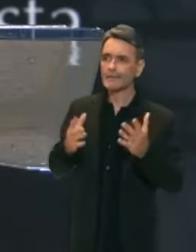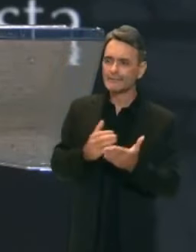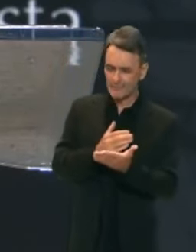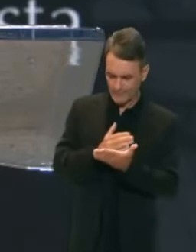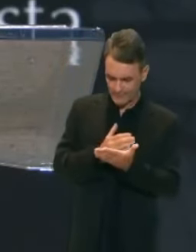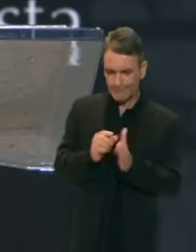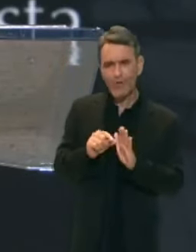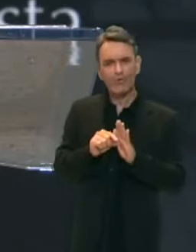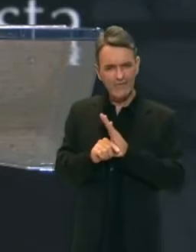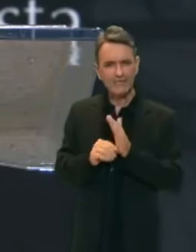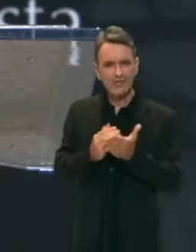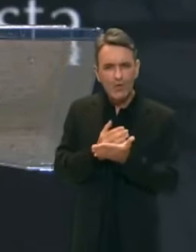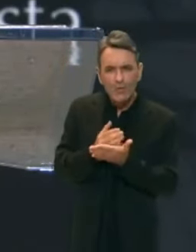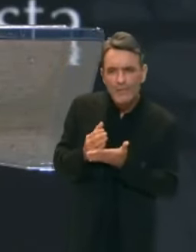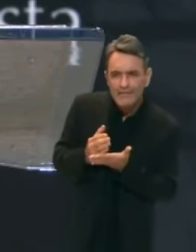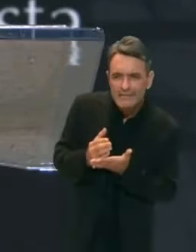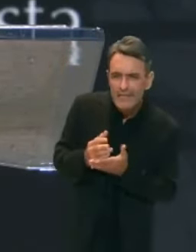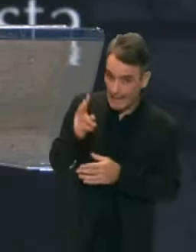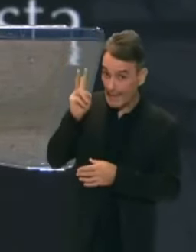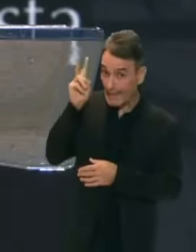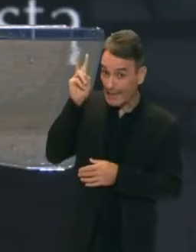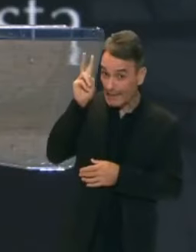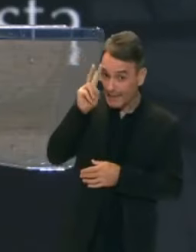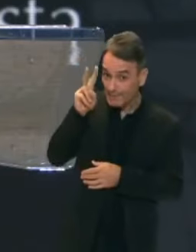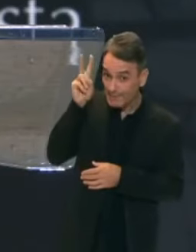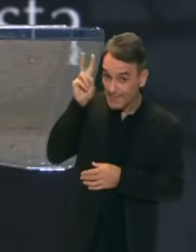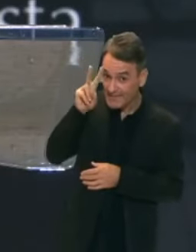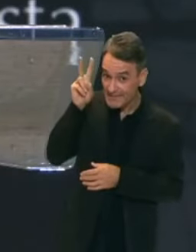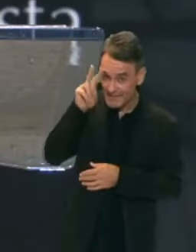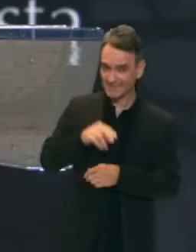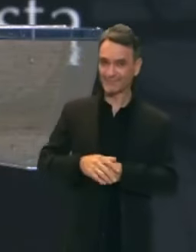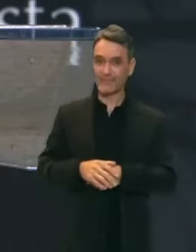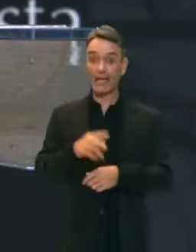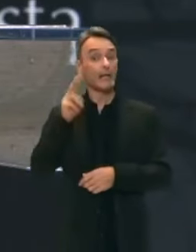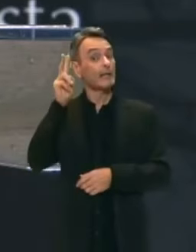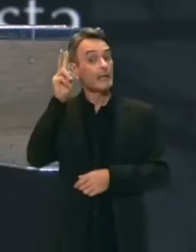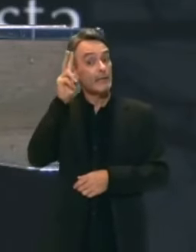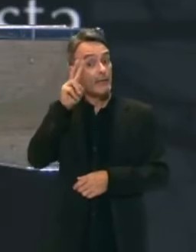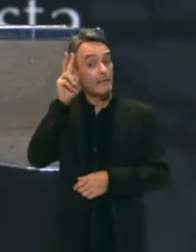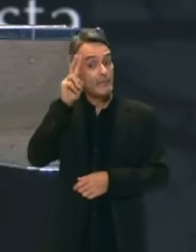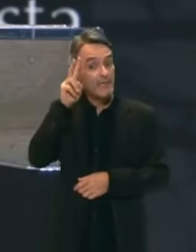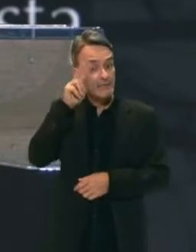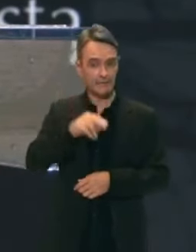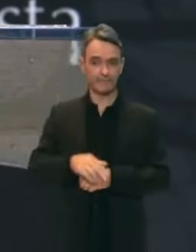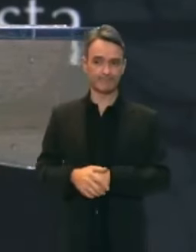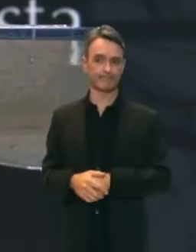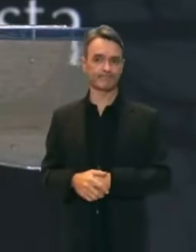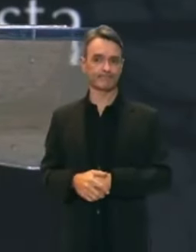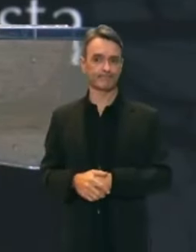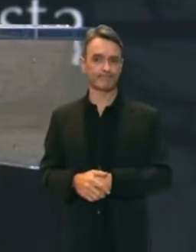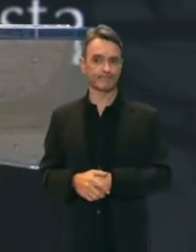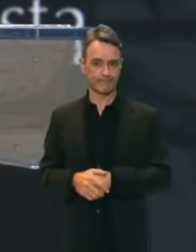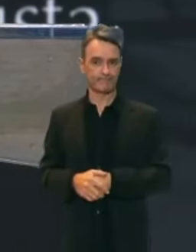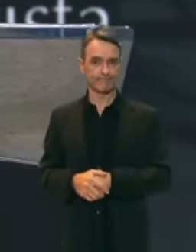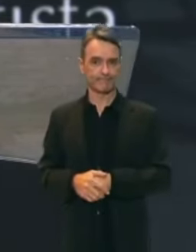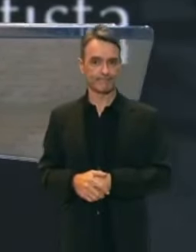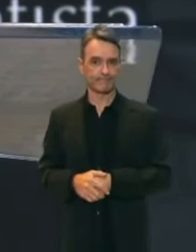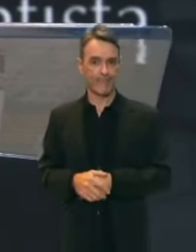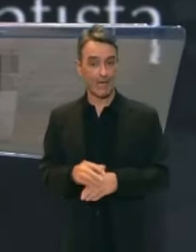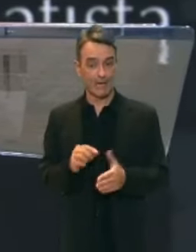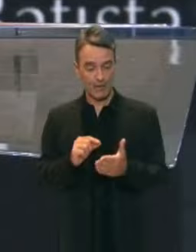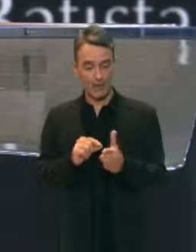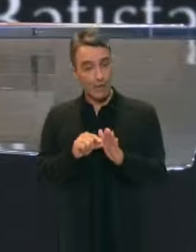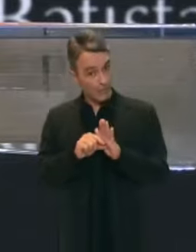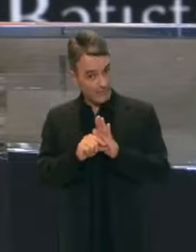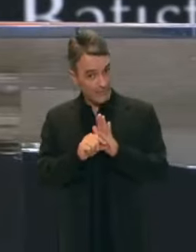versículo dizendo: lembre-se, lembre-se, lembre-se. Como se ele estivesse